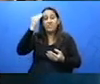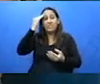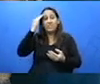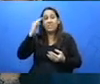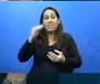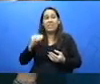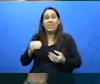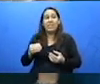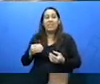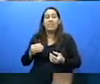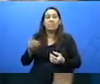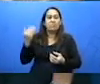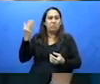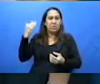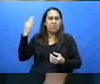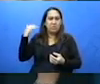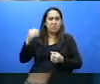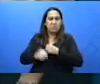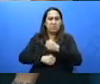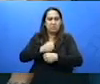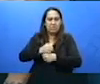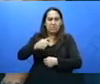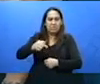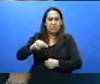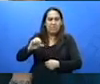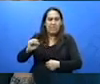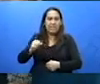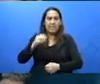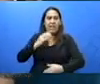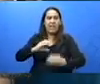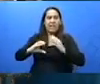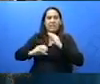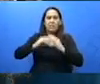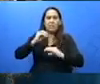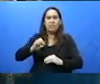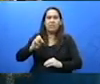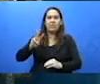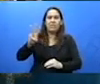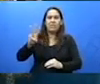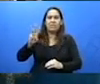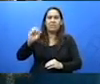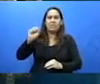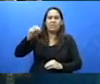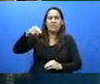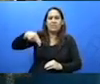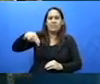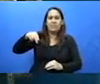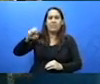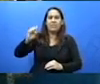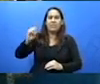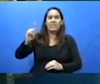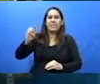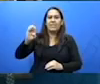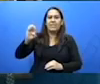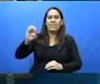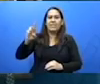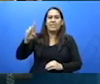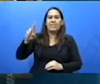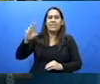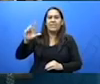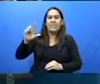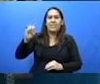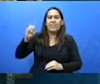essa moda dos anos 70 seja a cantora Vanderleia. Vanderleia era uma